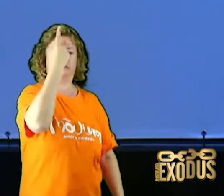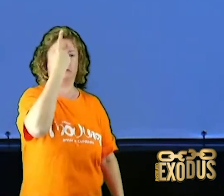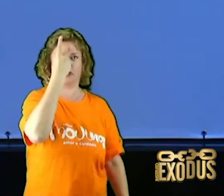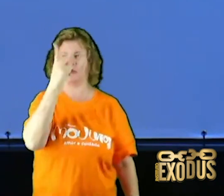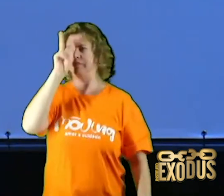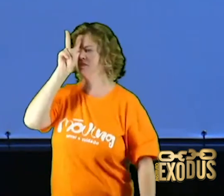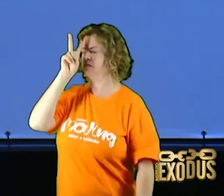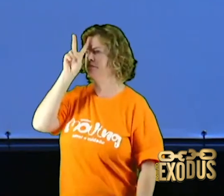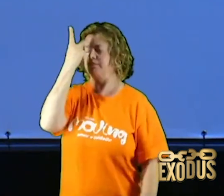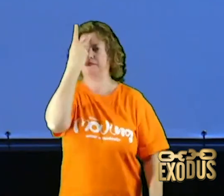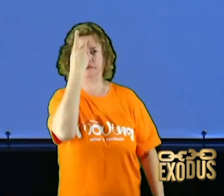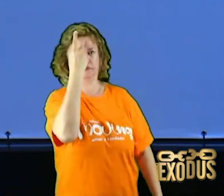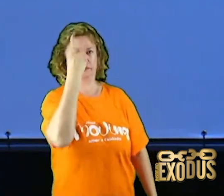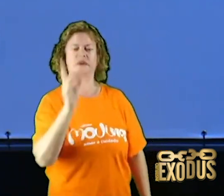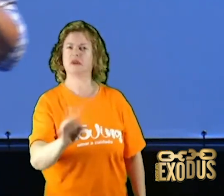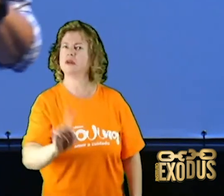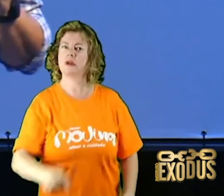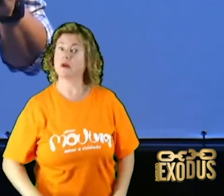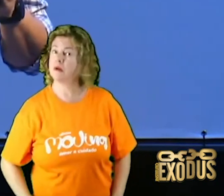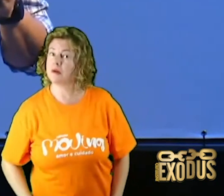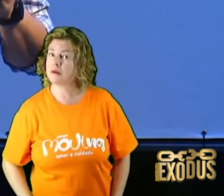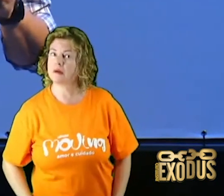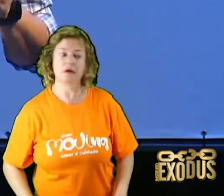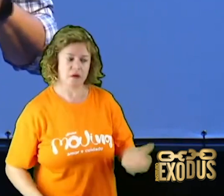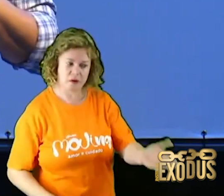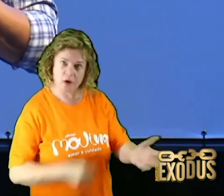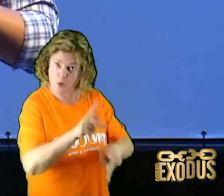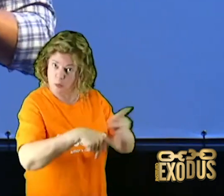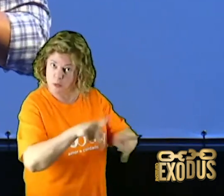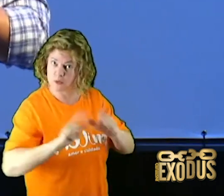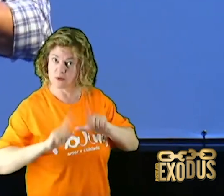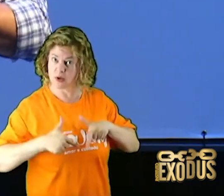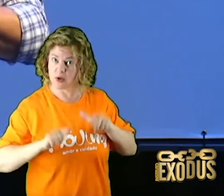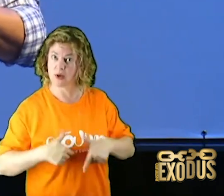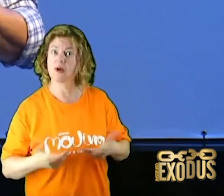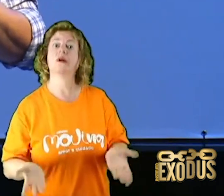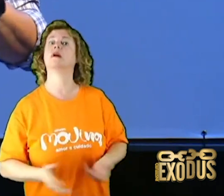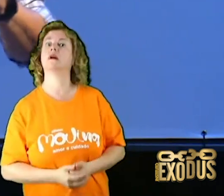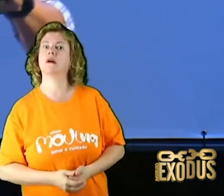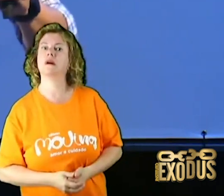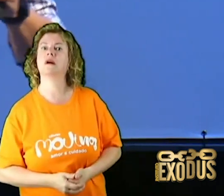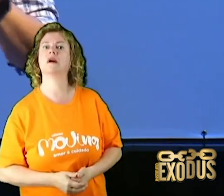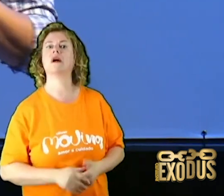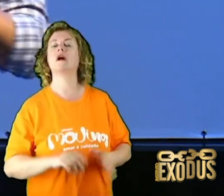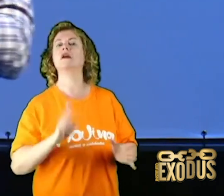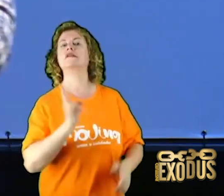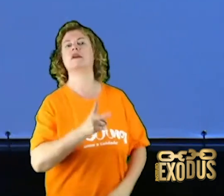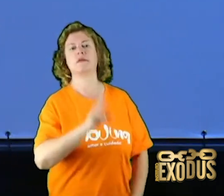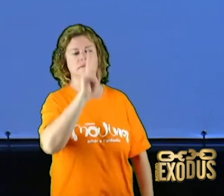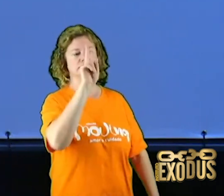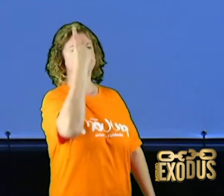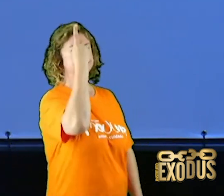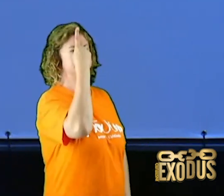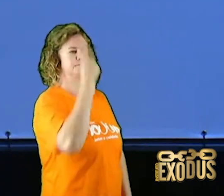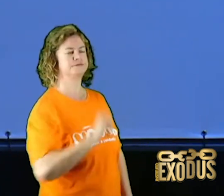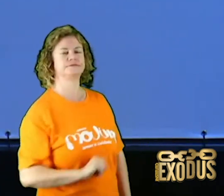o povo de Israel fazia? Fazia o que queria. Havia naquele tempo levantado no meio da capital das